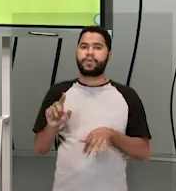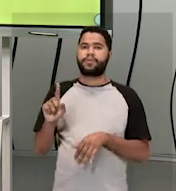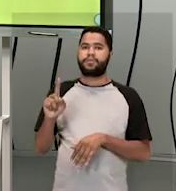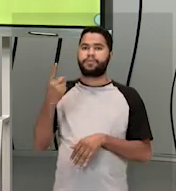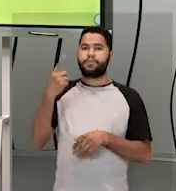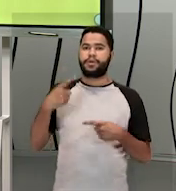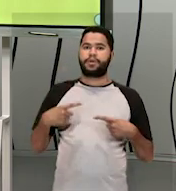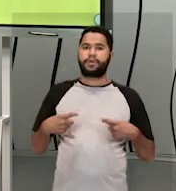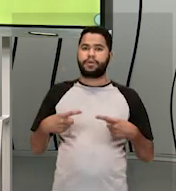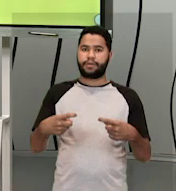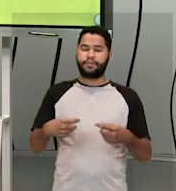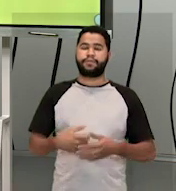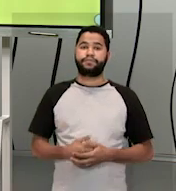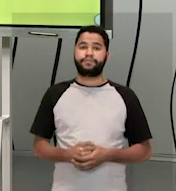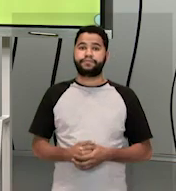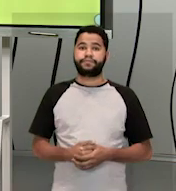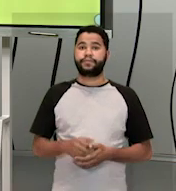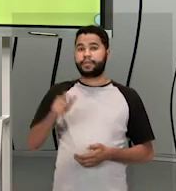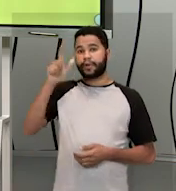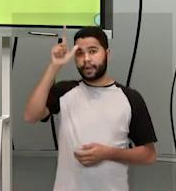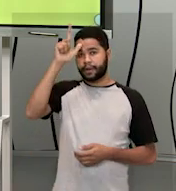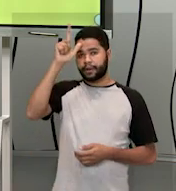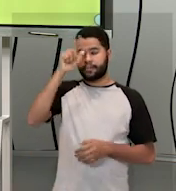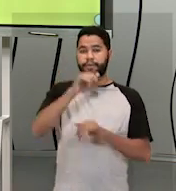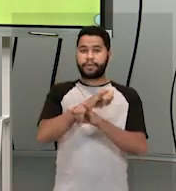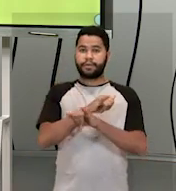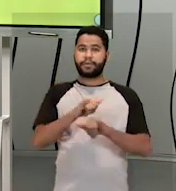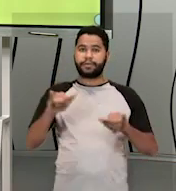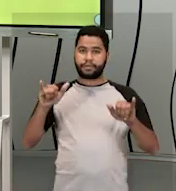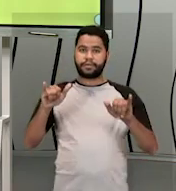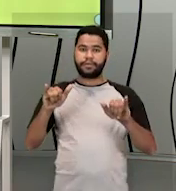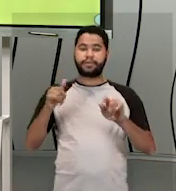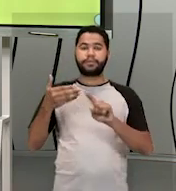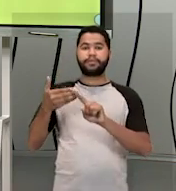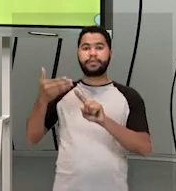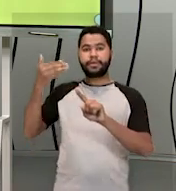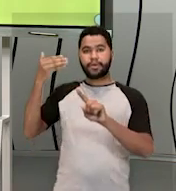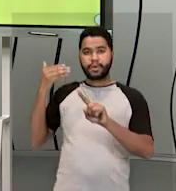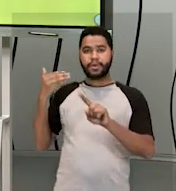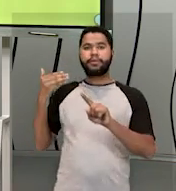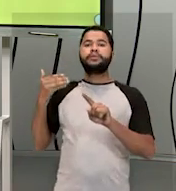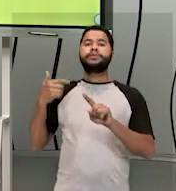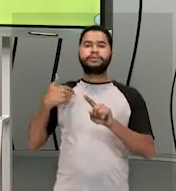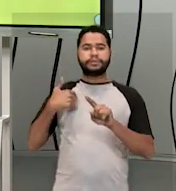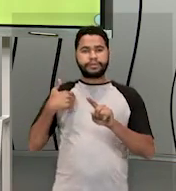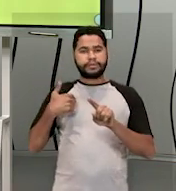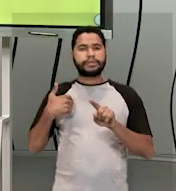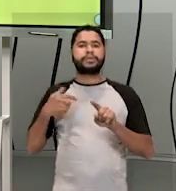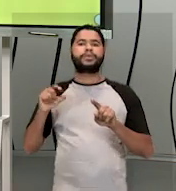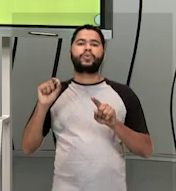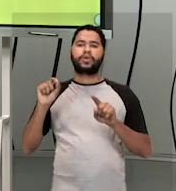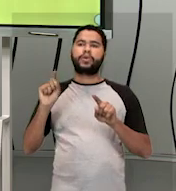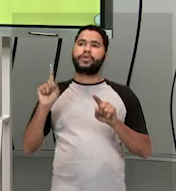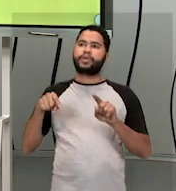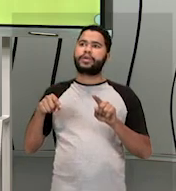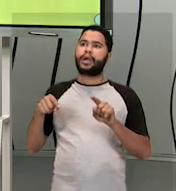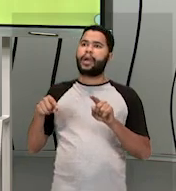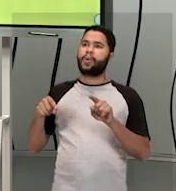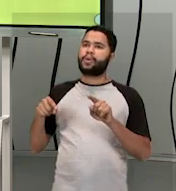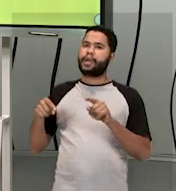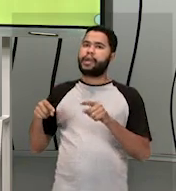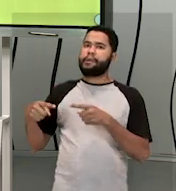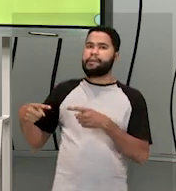Grande Guerra. Então, a Alemanha, como eu disse na lâmina anterior, ela já vem para esse segundo confronto numa